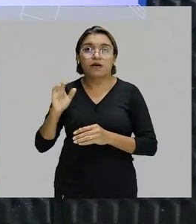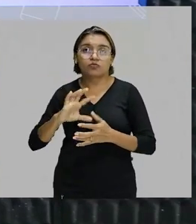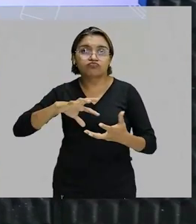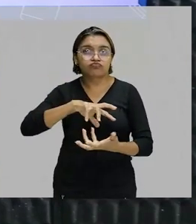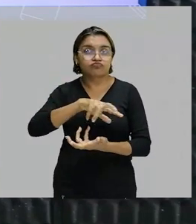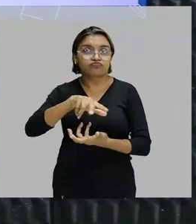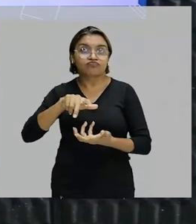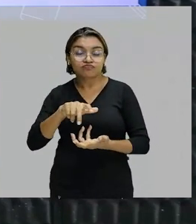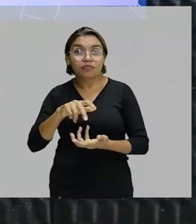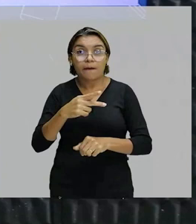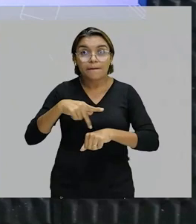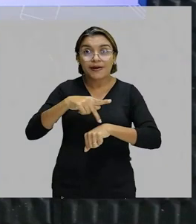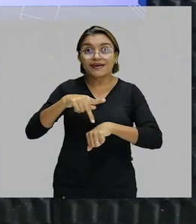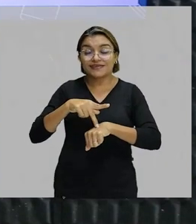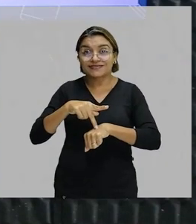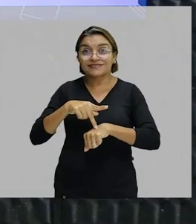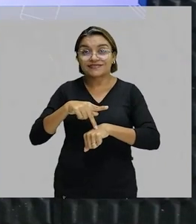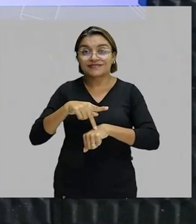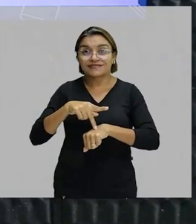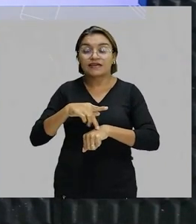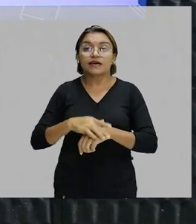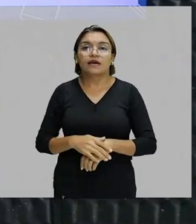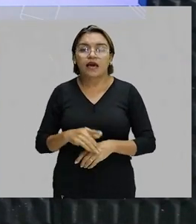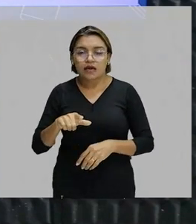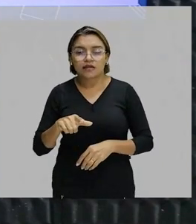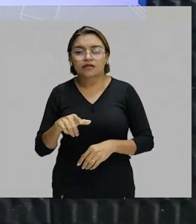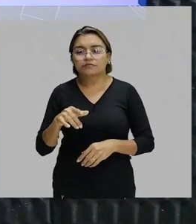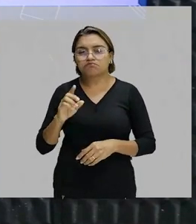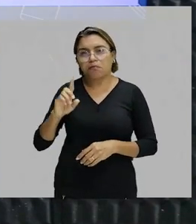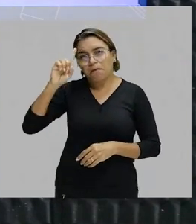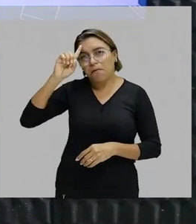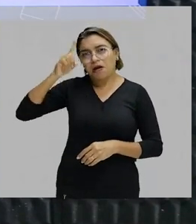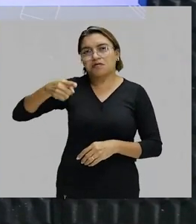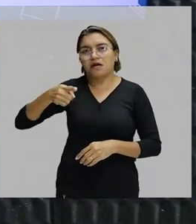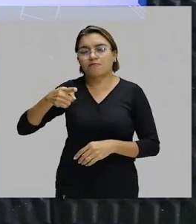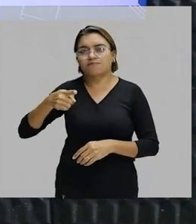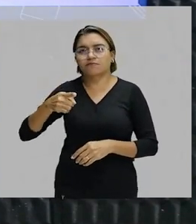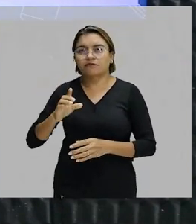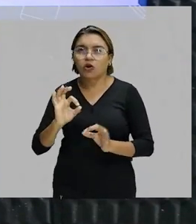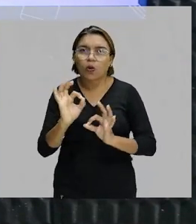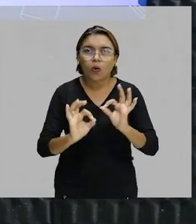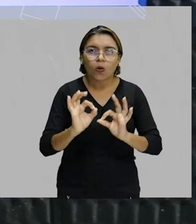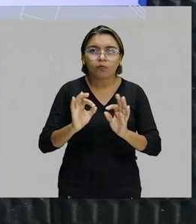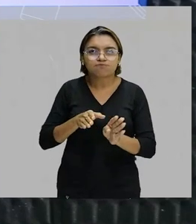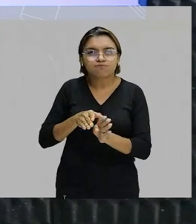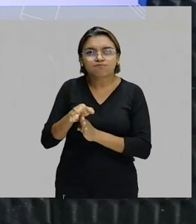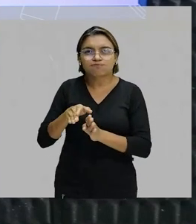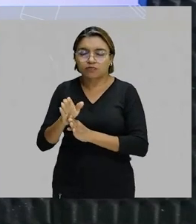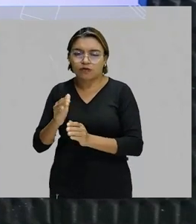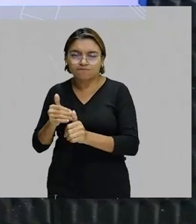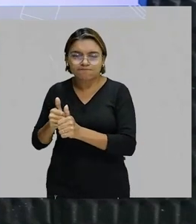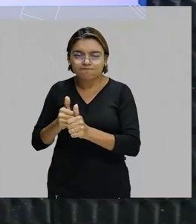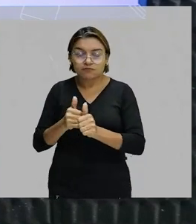nesse caso o principal país né o país que vai capitanear que vai Norte os rumos do